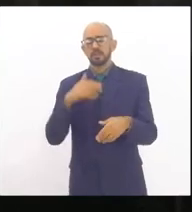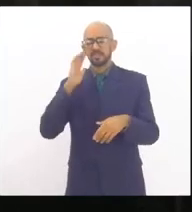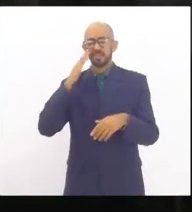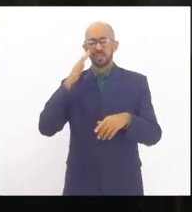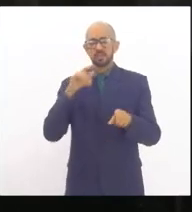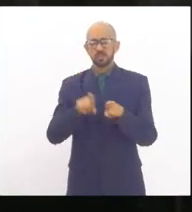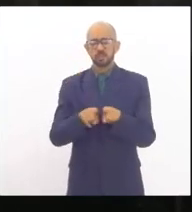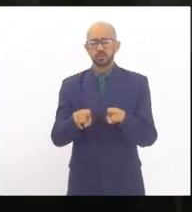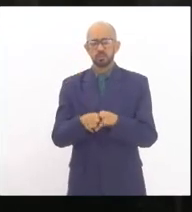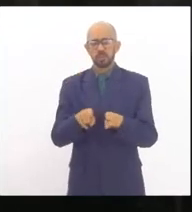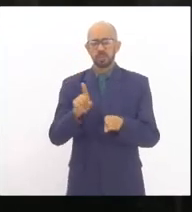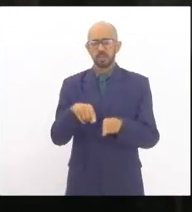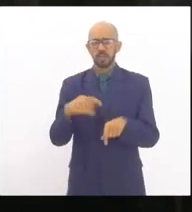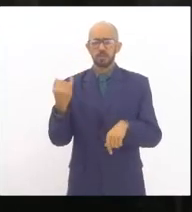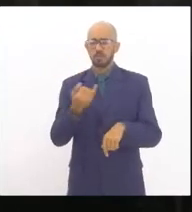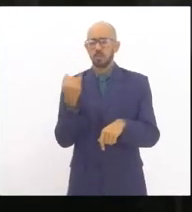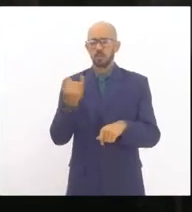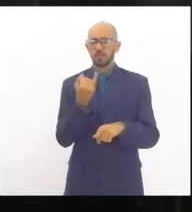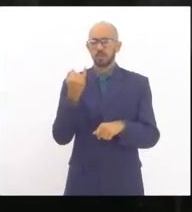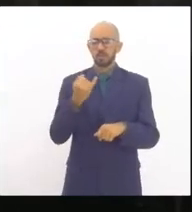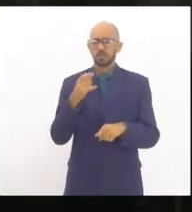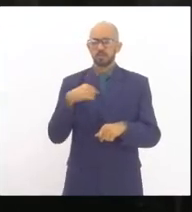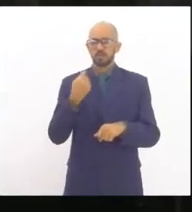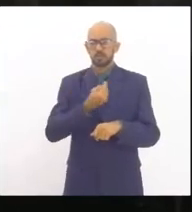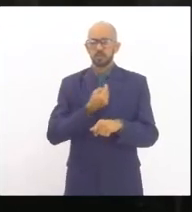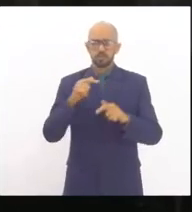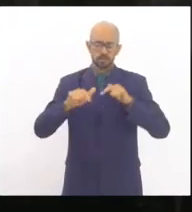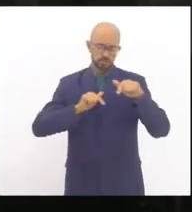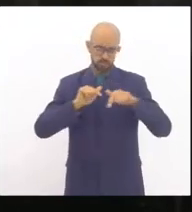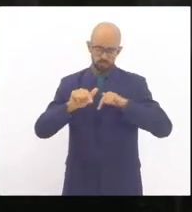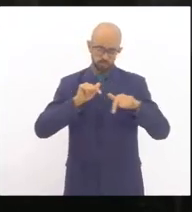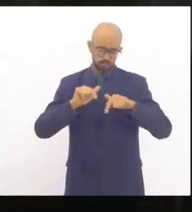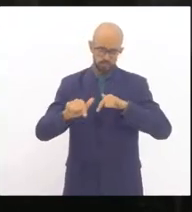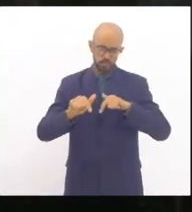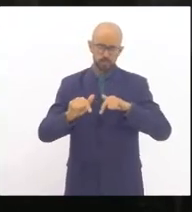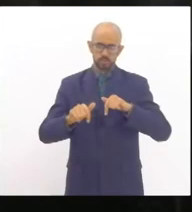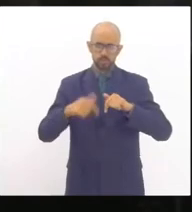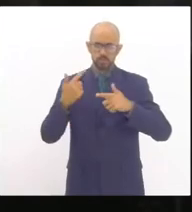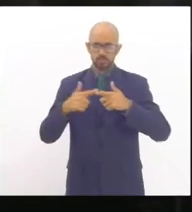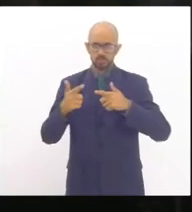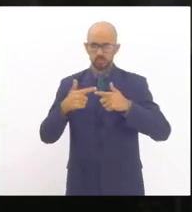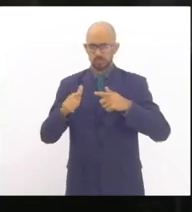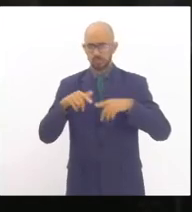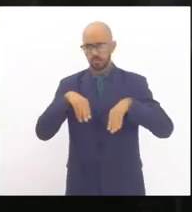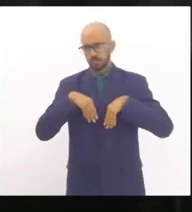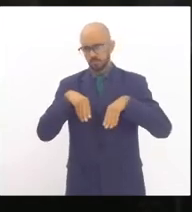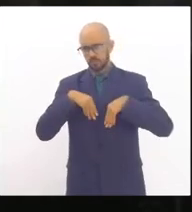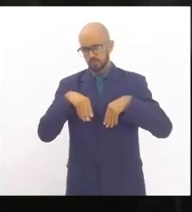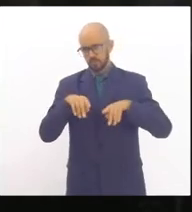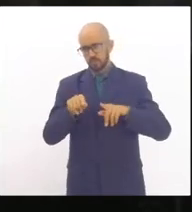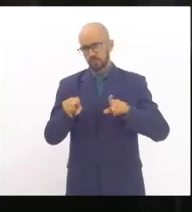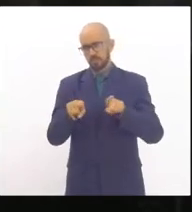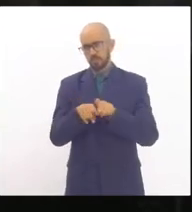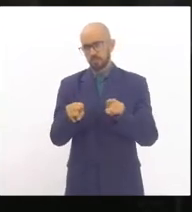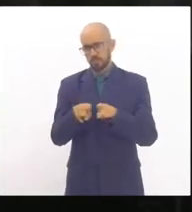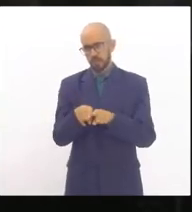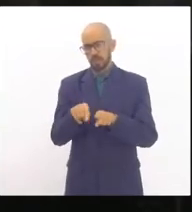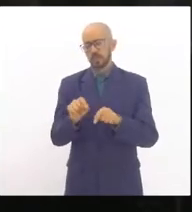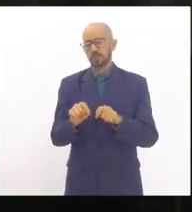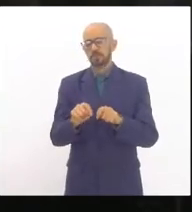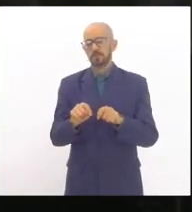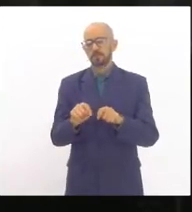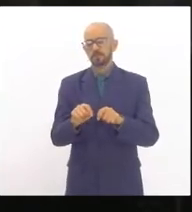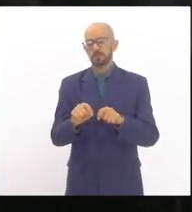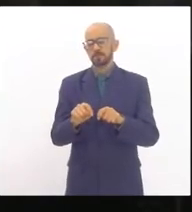extrema importância que a gente possa tá trabalhando essa questão da tuberculose né E também